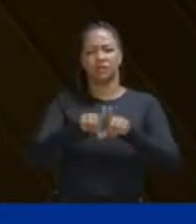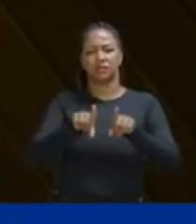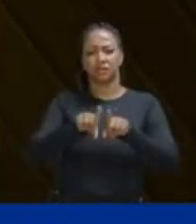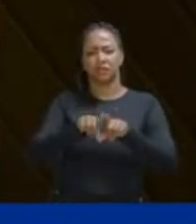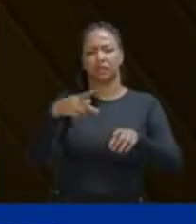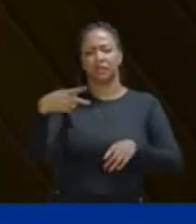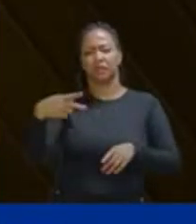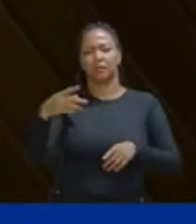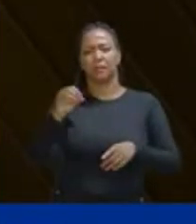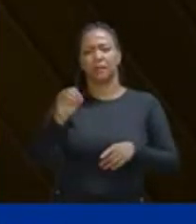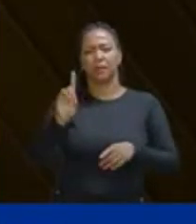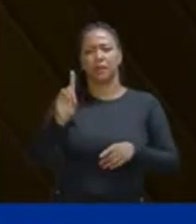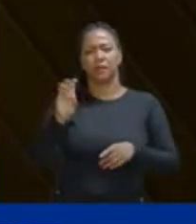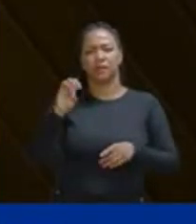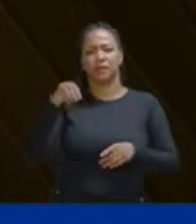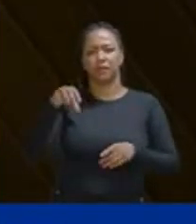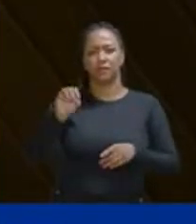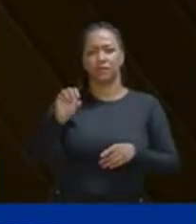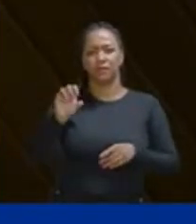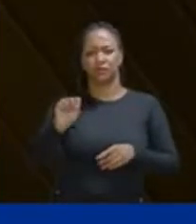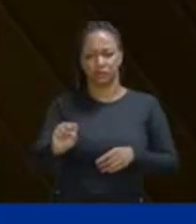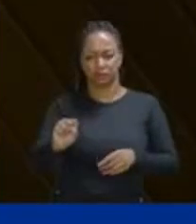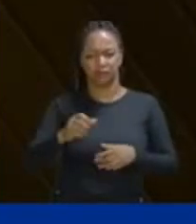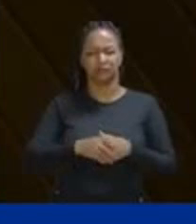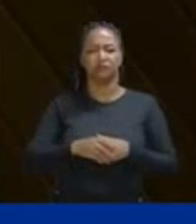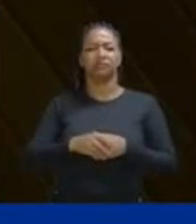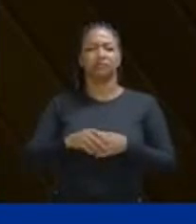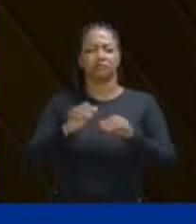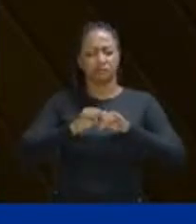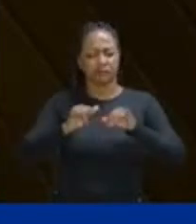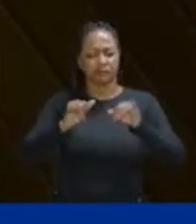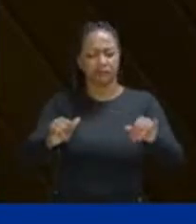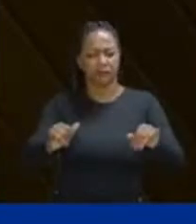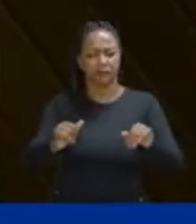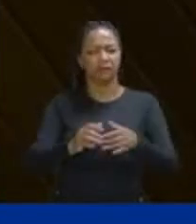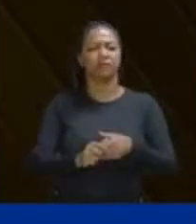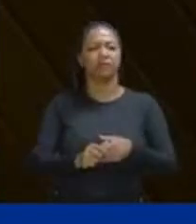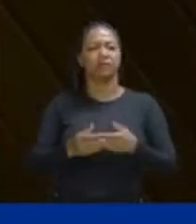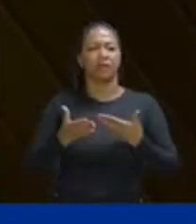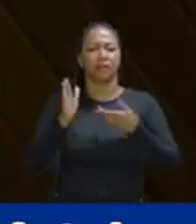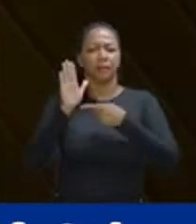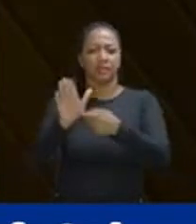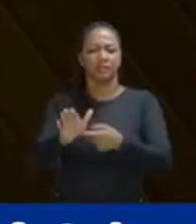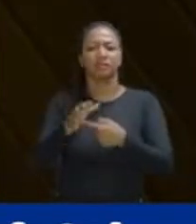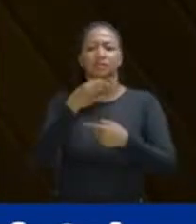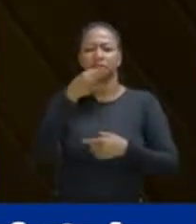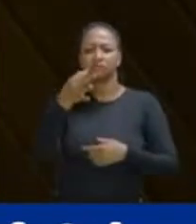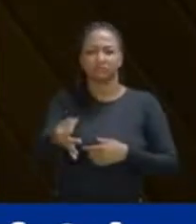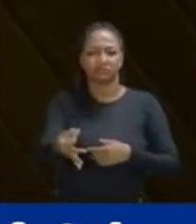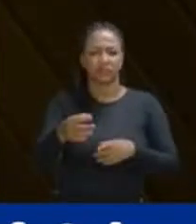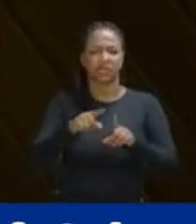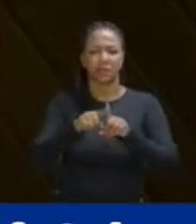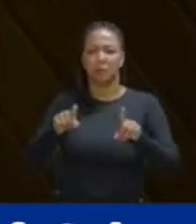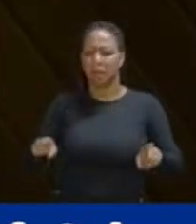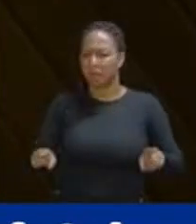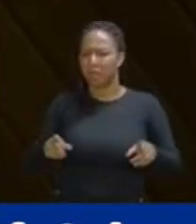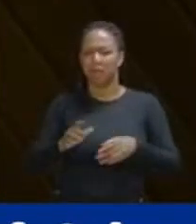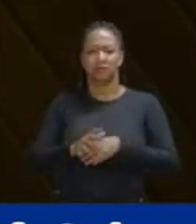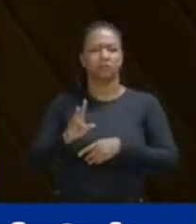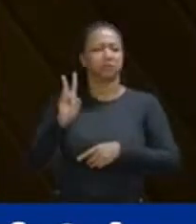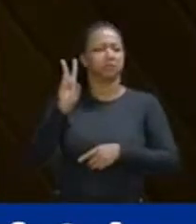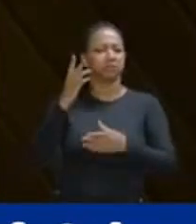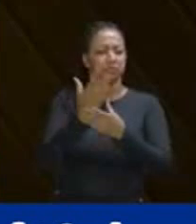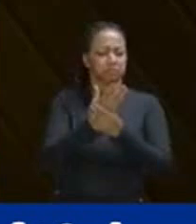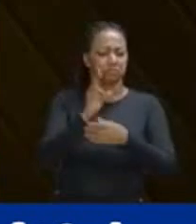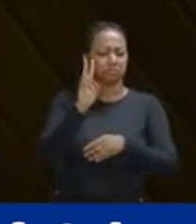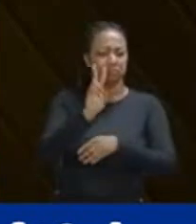Nesse sentido, foi expedida notificação para que o interessado apresentasse manifestação. Todavia, a diligência realizada por oficial